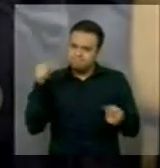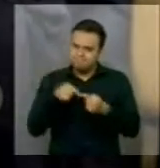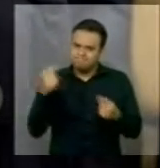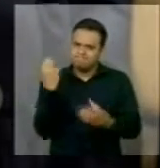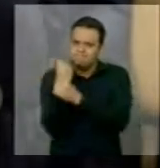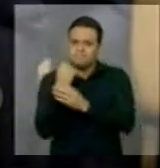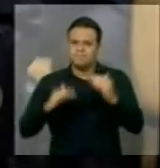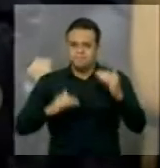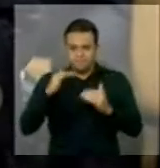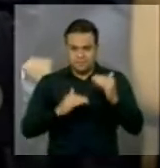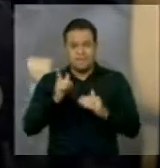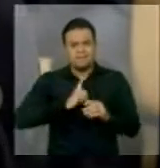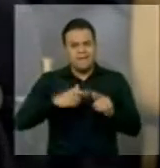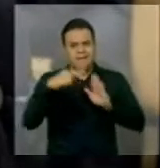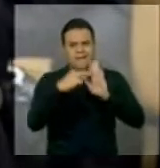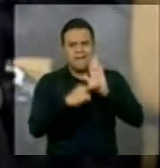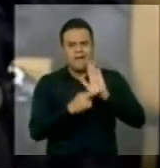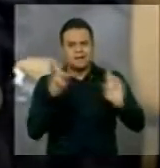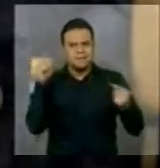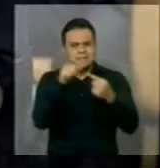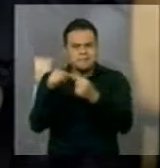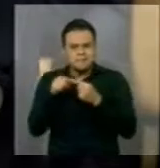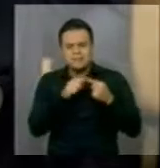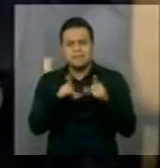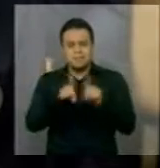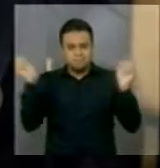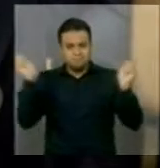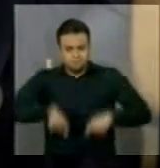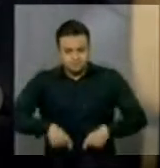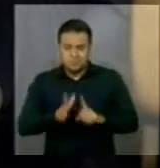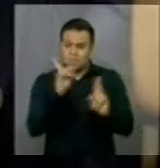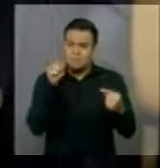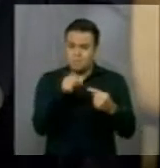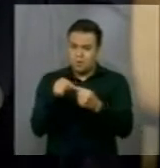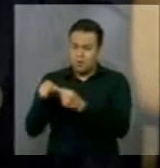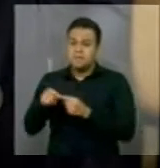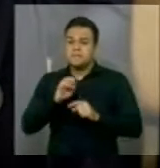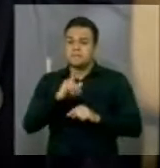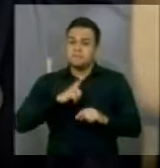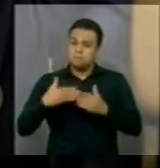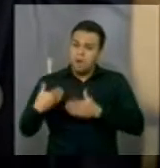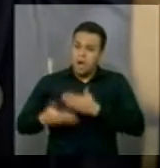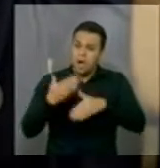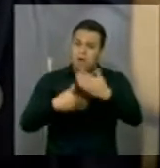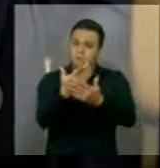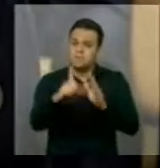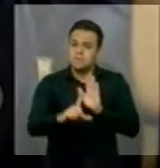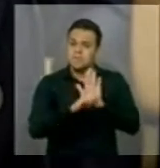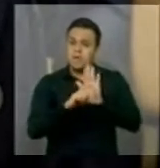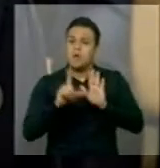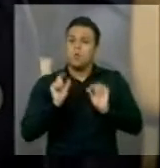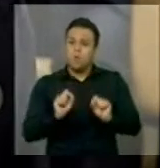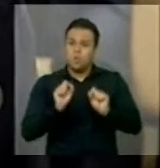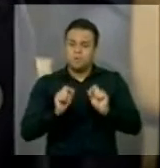portanto, regramentos específicos, condições específicas. E o grande avanço dessa legislação, senhores ministros,